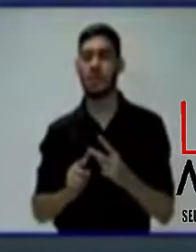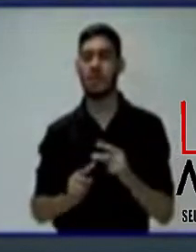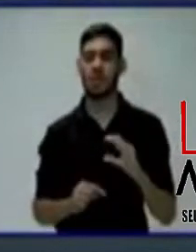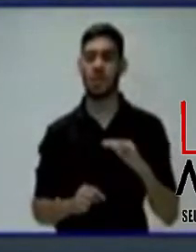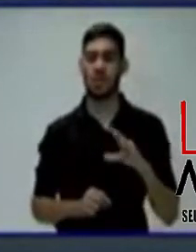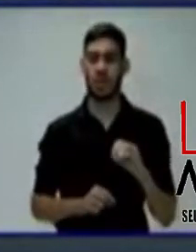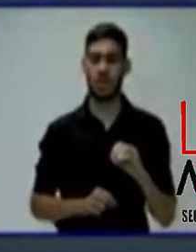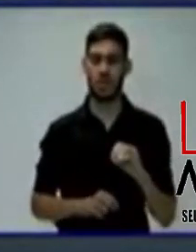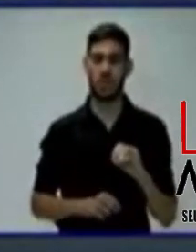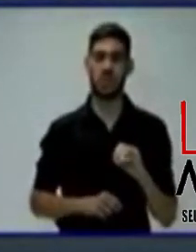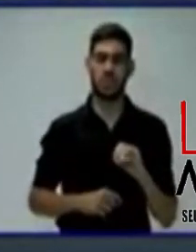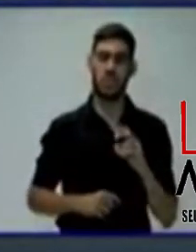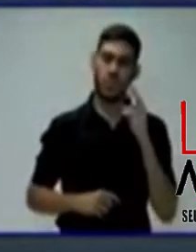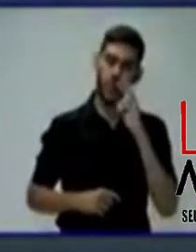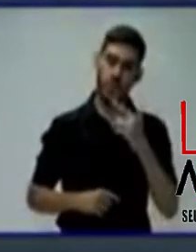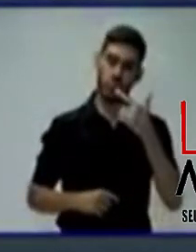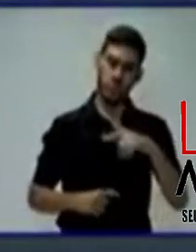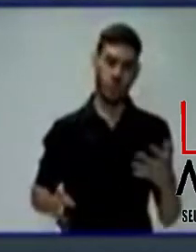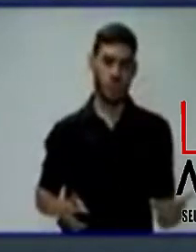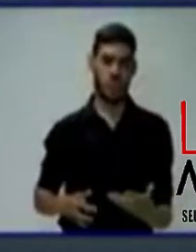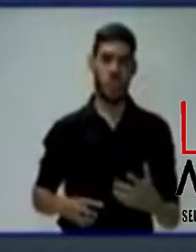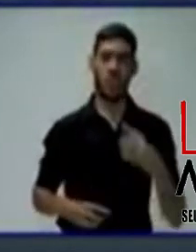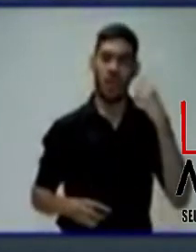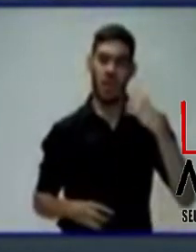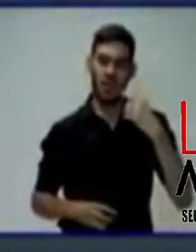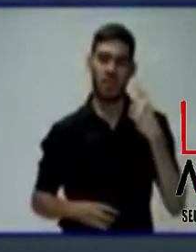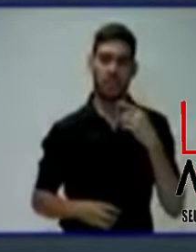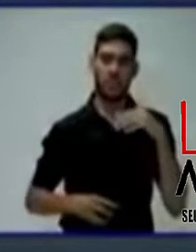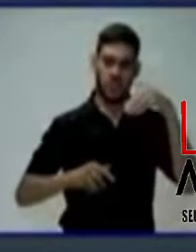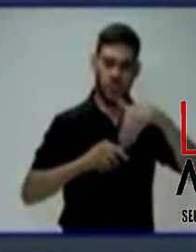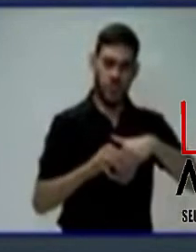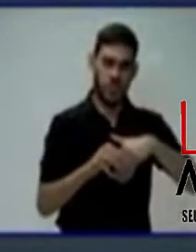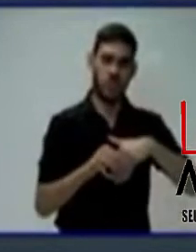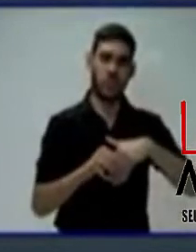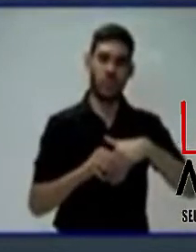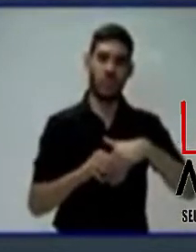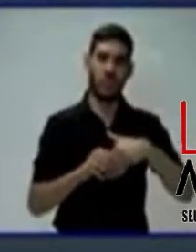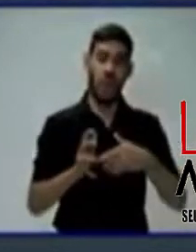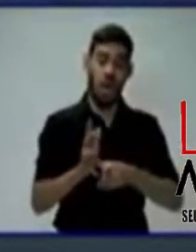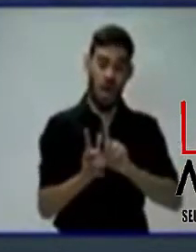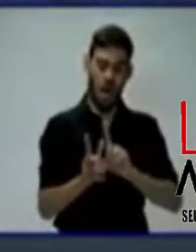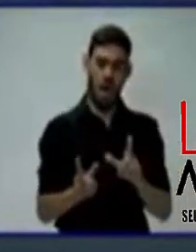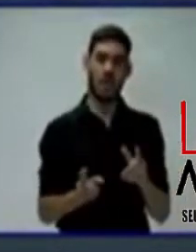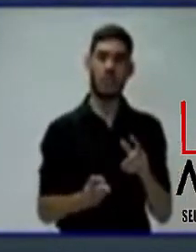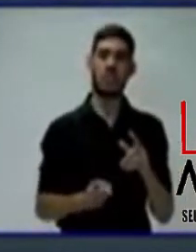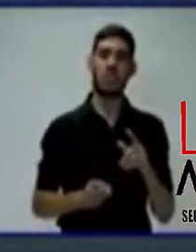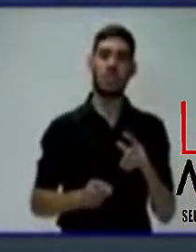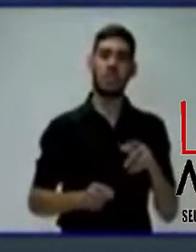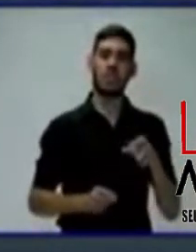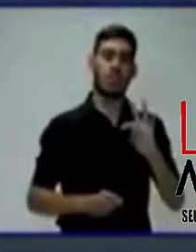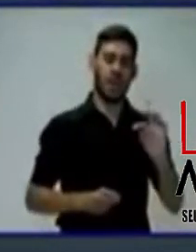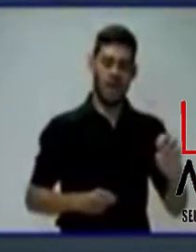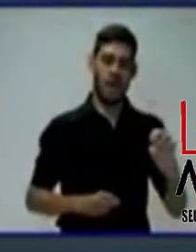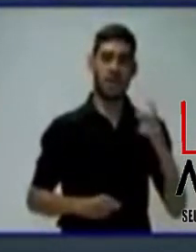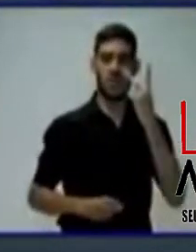Cássio Pacheco, que revejo agora como advogado eleitoral depois de sua brilhante passagem pelo Regional Eleitoral do